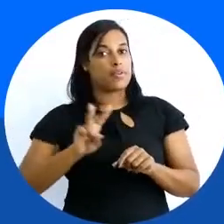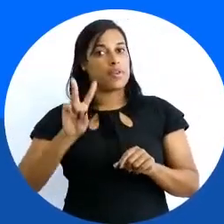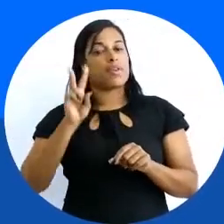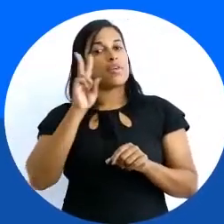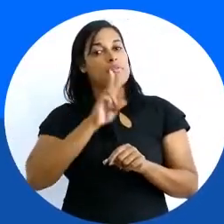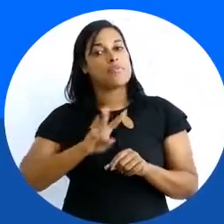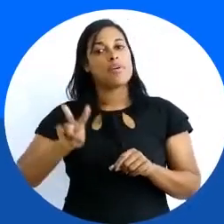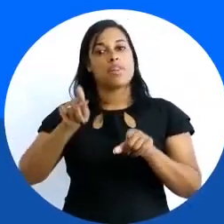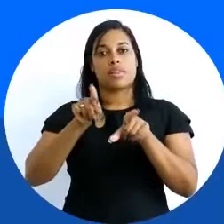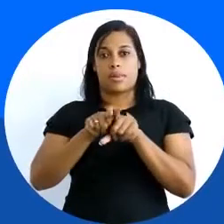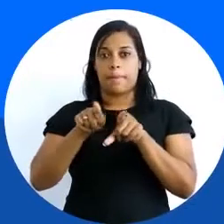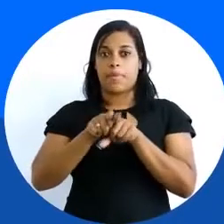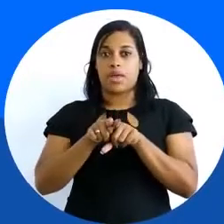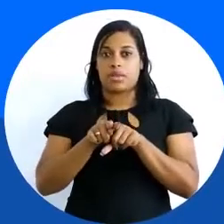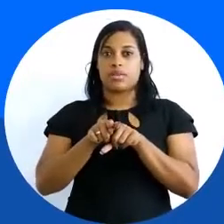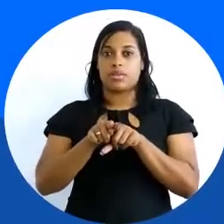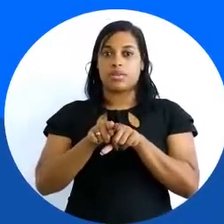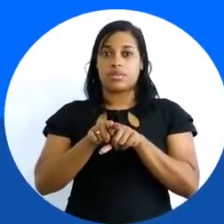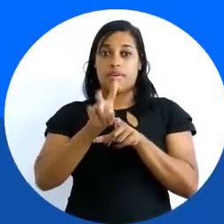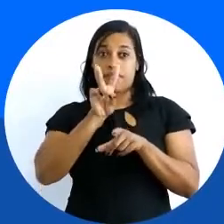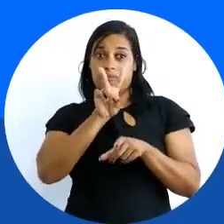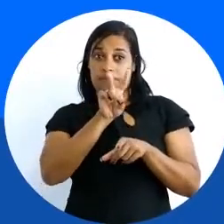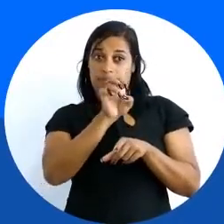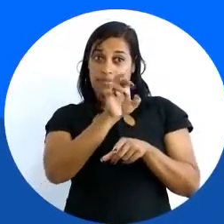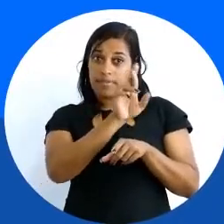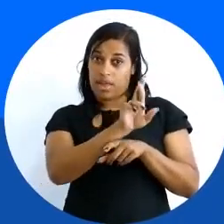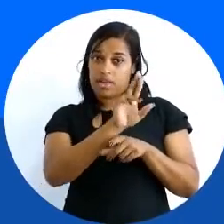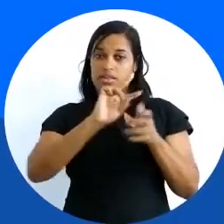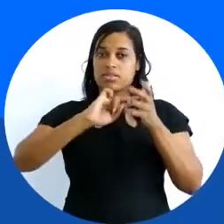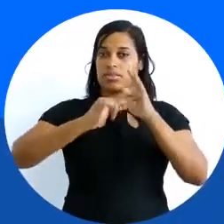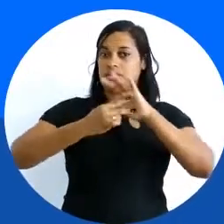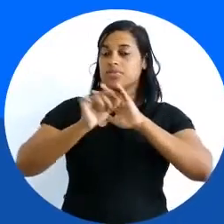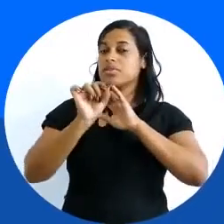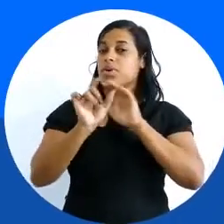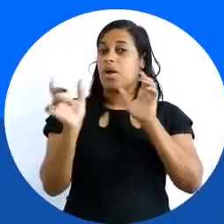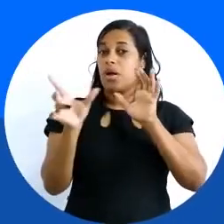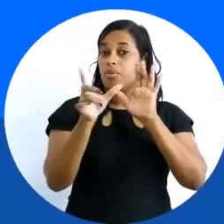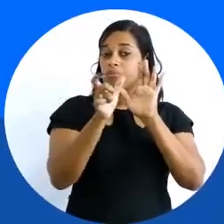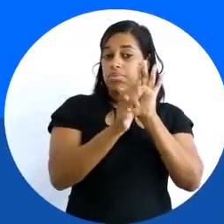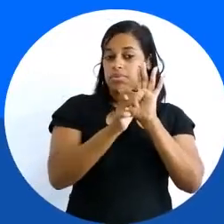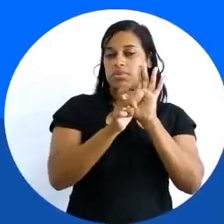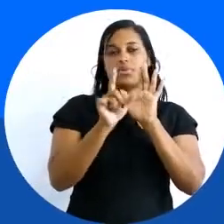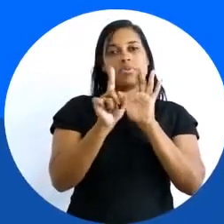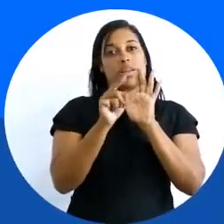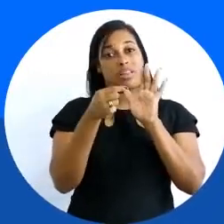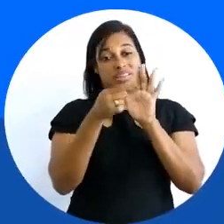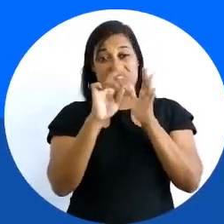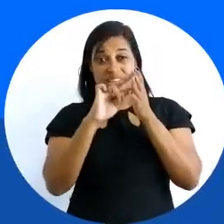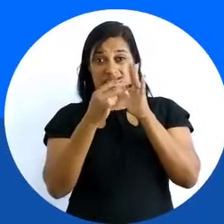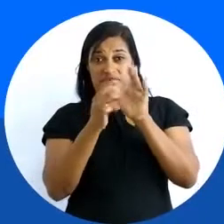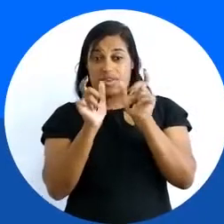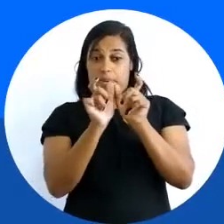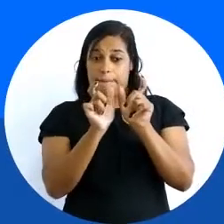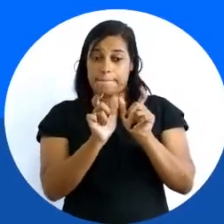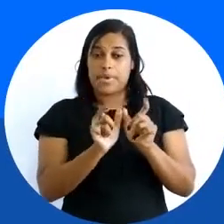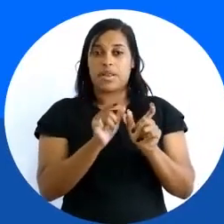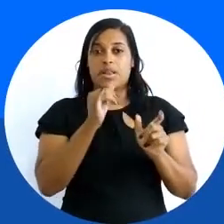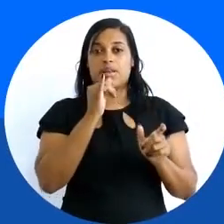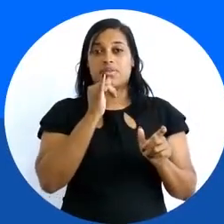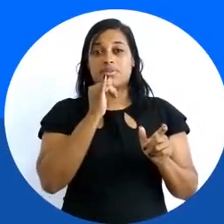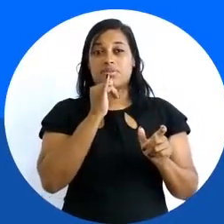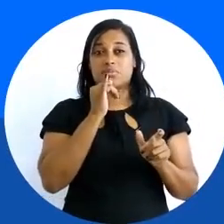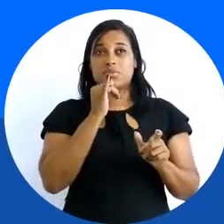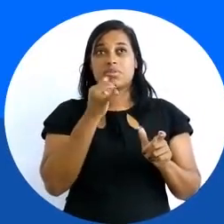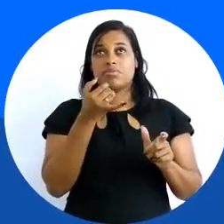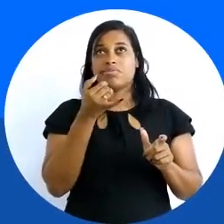e ver também. A remissiva ver quer dizer que aquele termo ele não é adequado. Por exemplo, palavras que caíram em